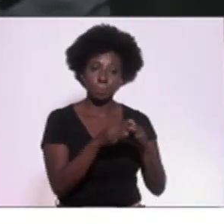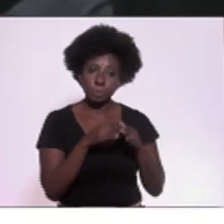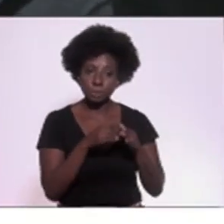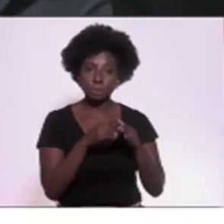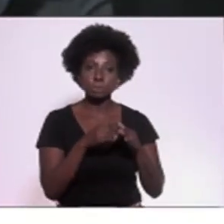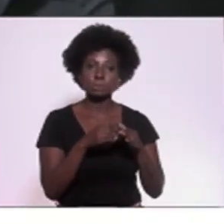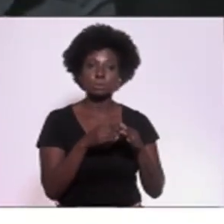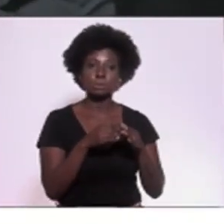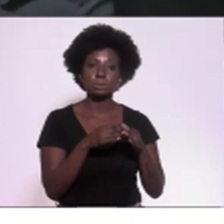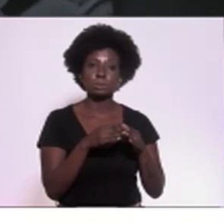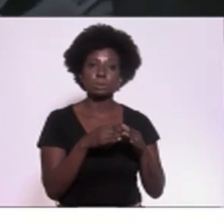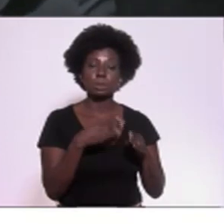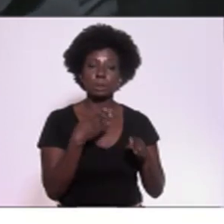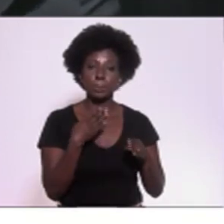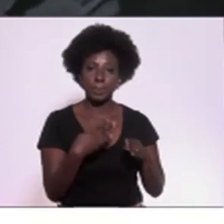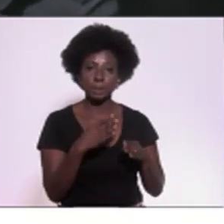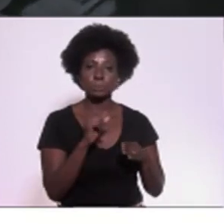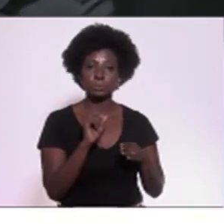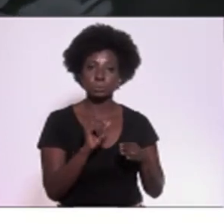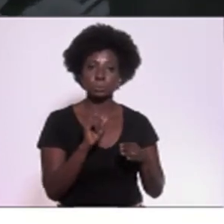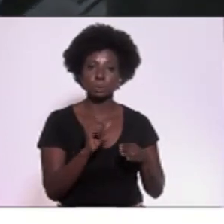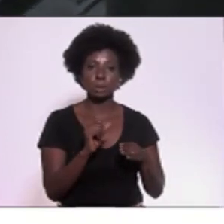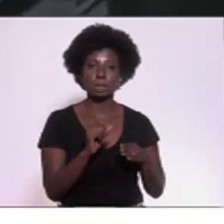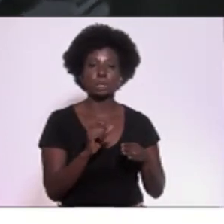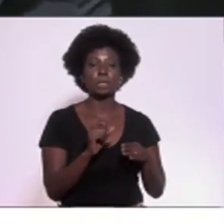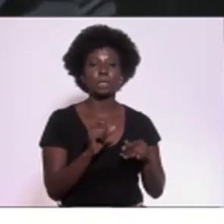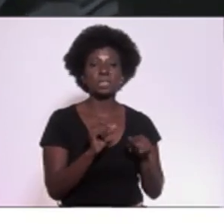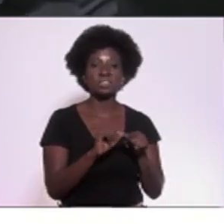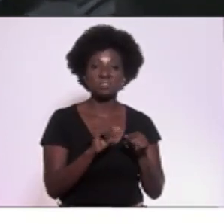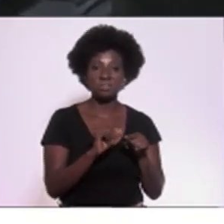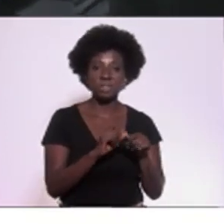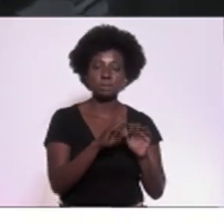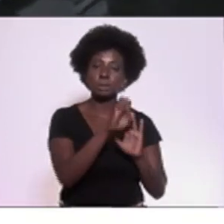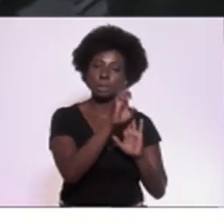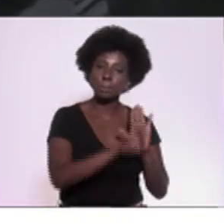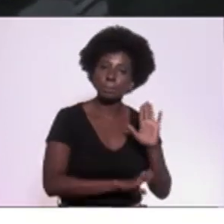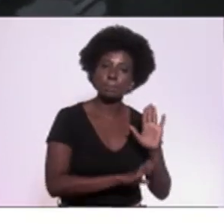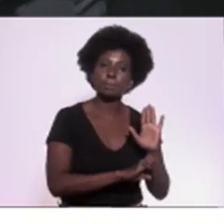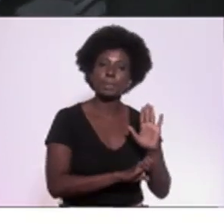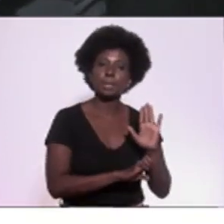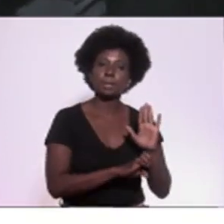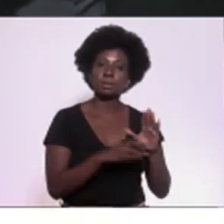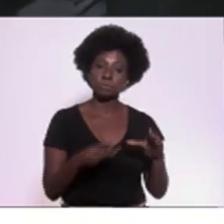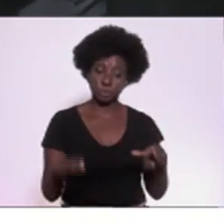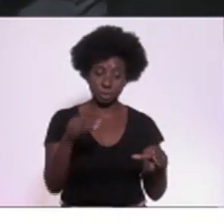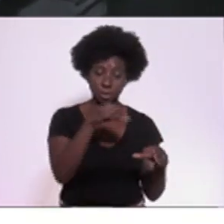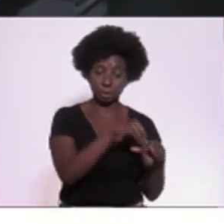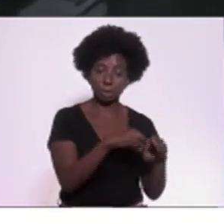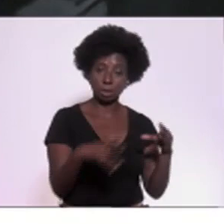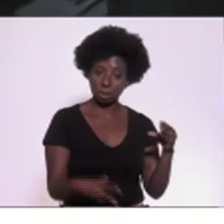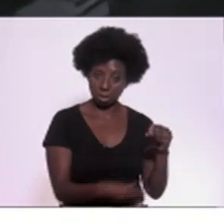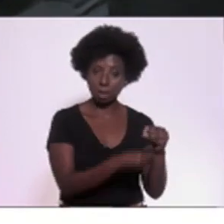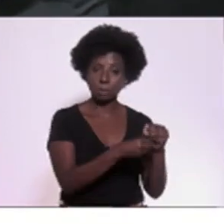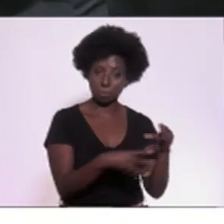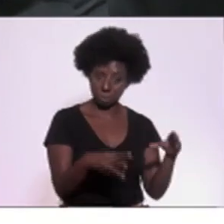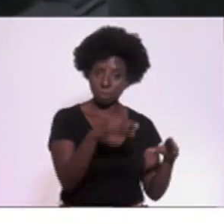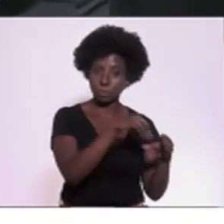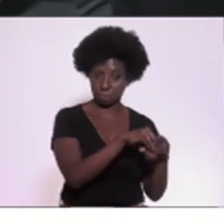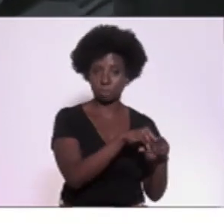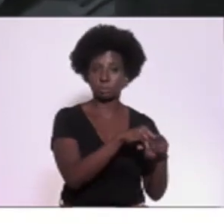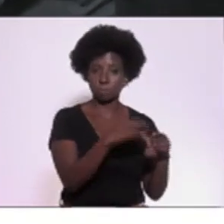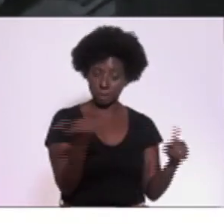podia submeter ao plenário, para que essa emenda ainda fosse incluída no substitutivo que ainda